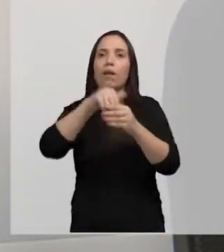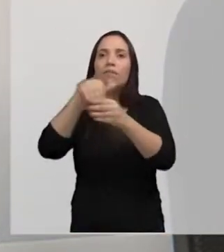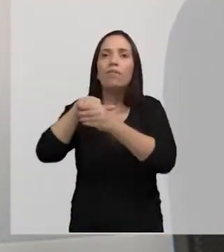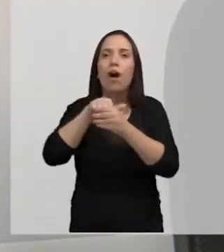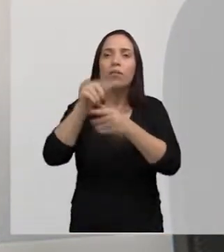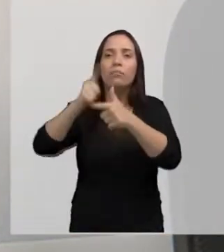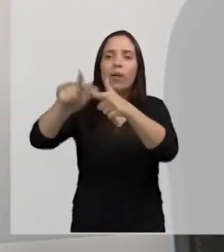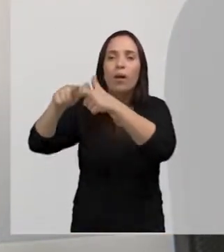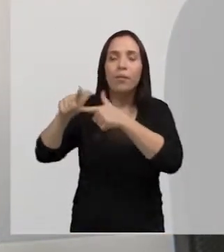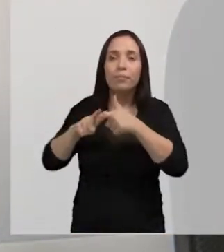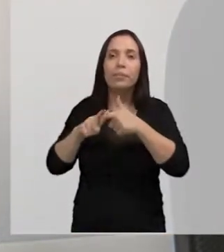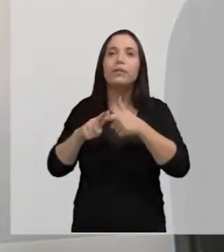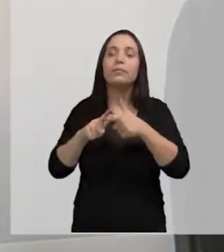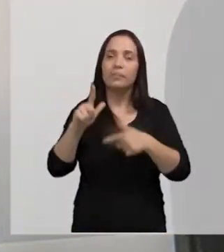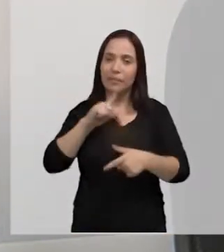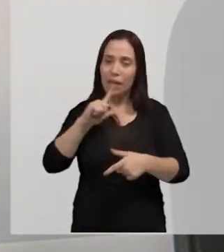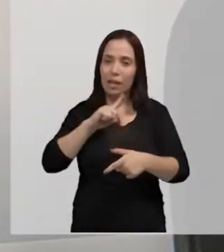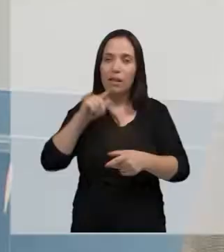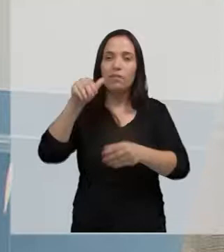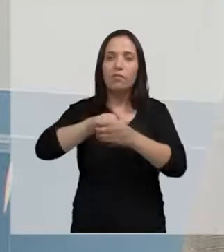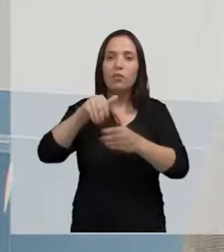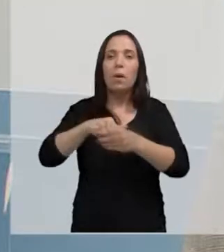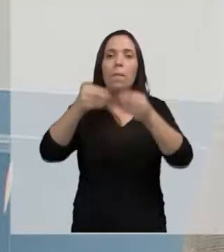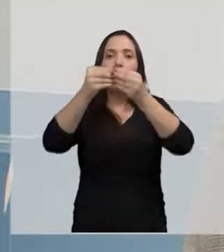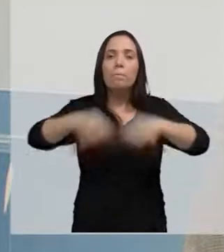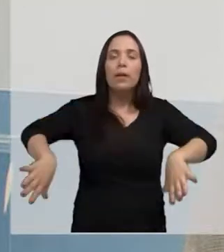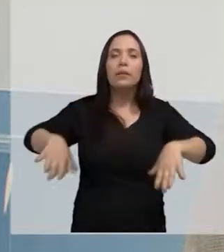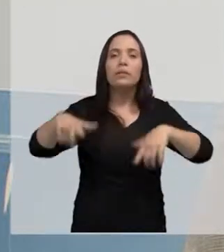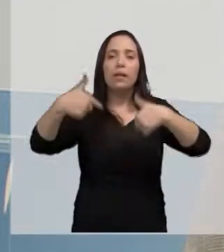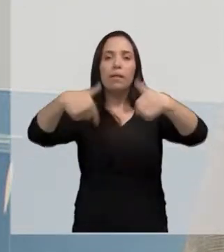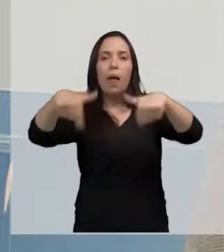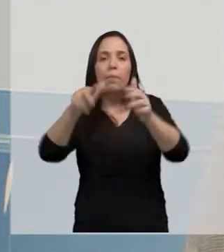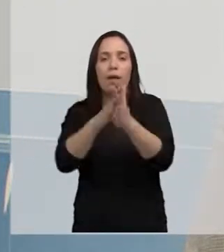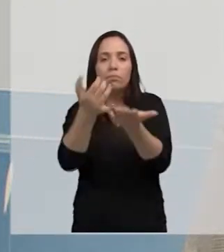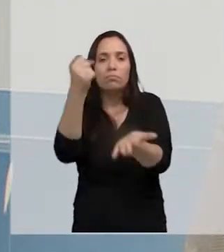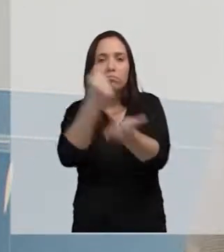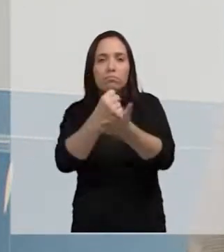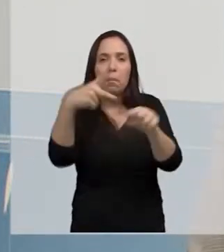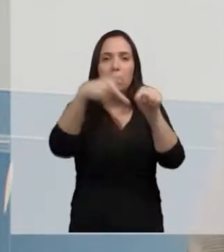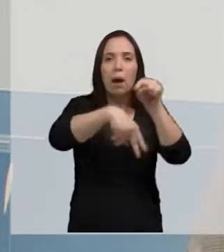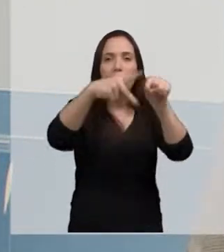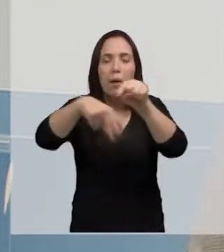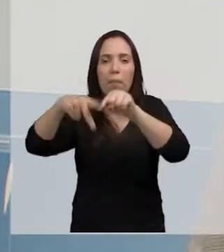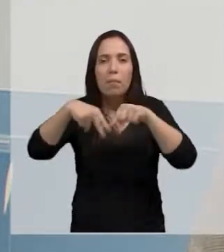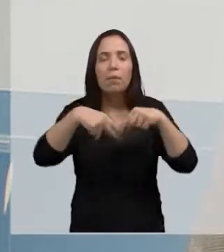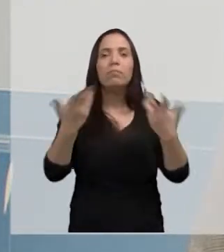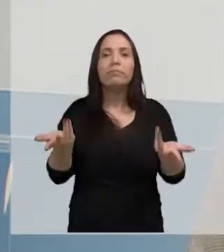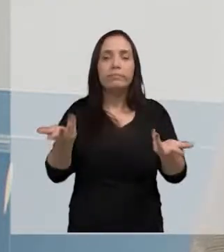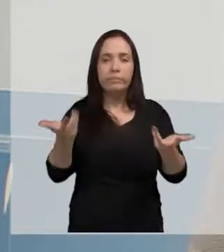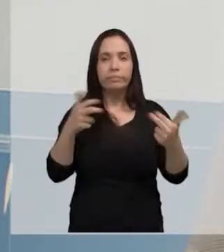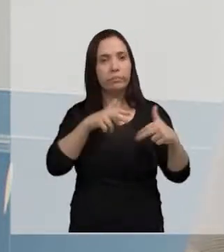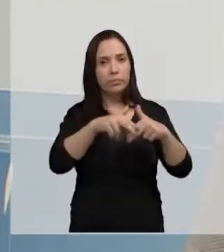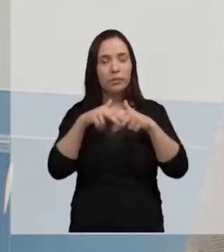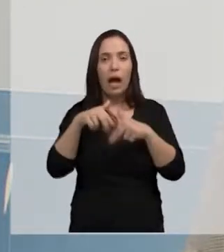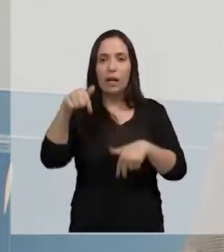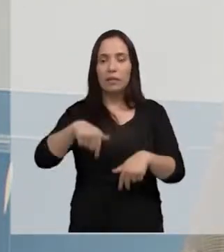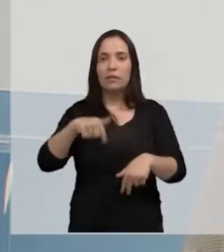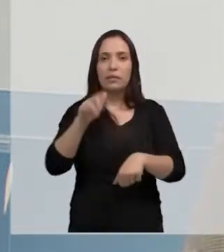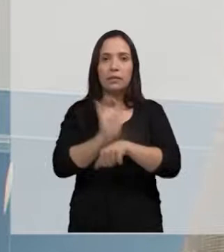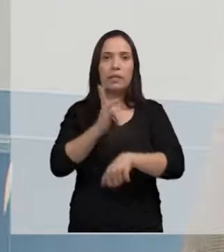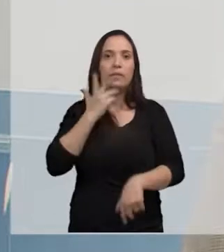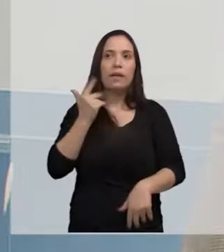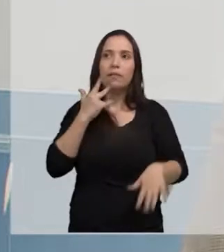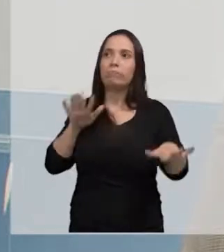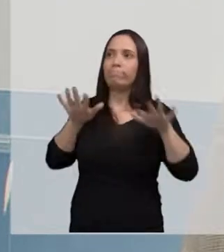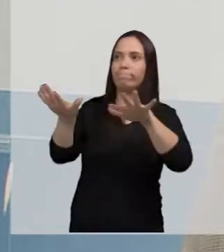atrapalharam. Muita coisa contra o trabalhador foi votado, com, inclusive, reforma trabalhista e tal, coisa que aqui não